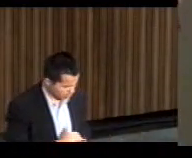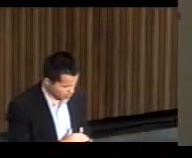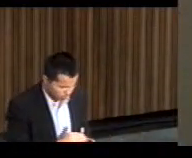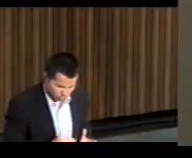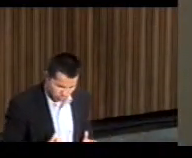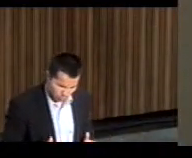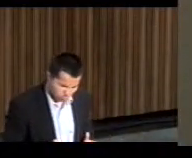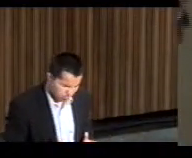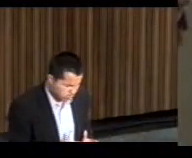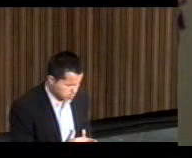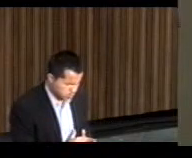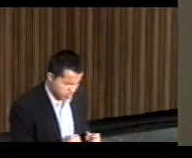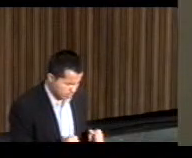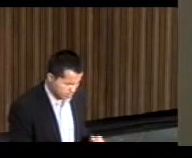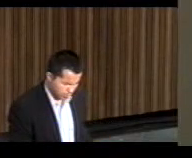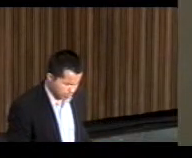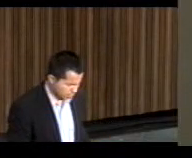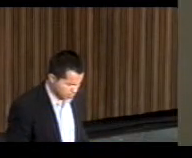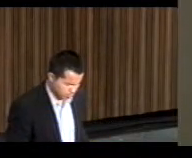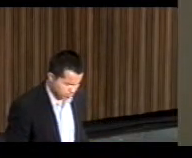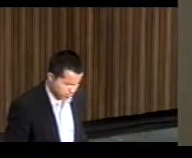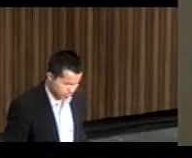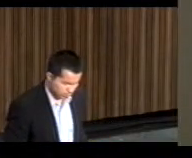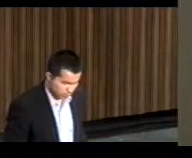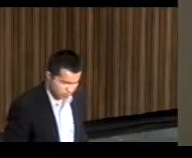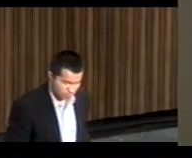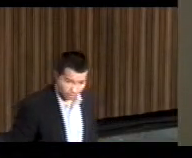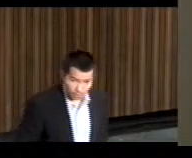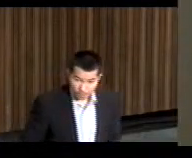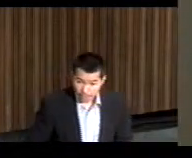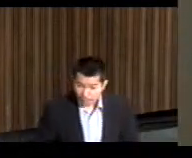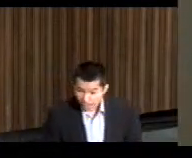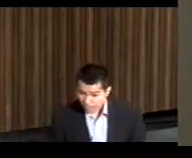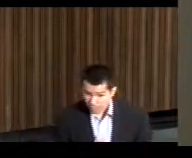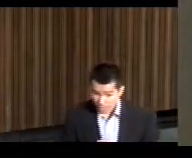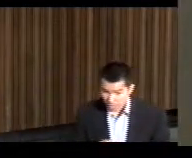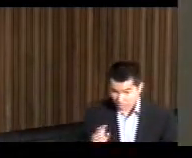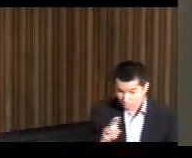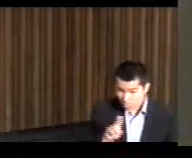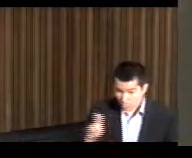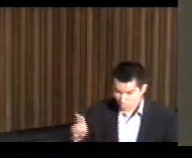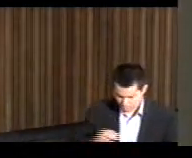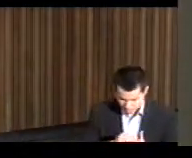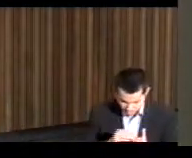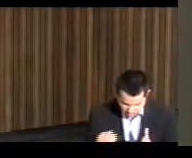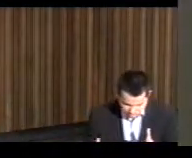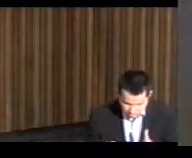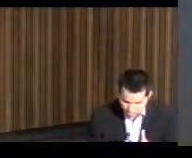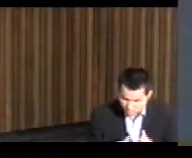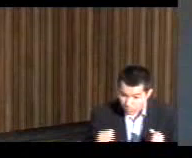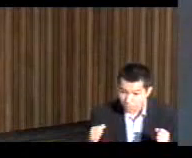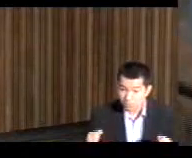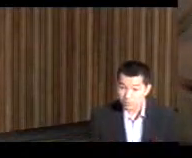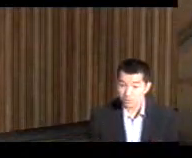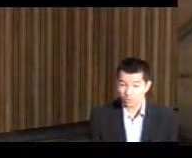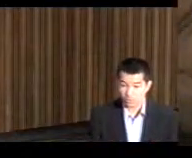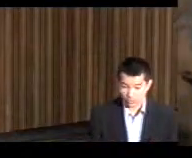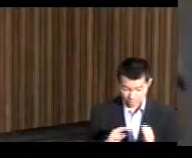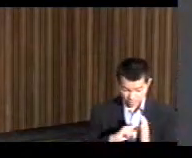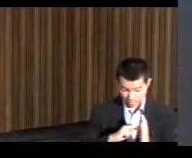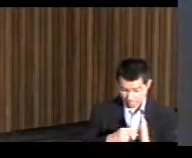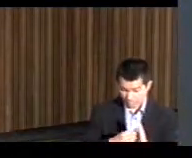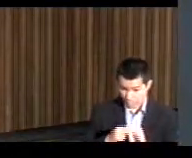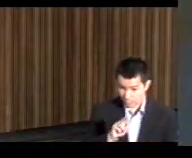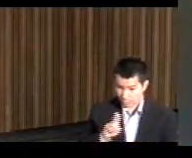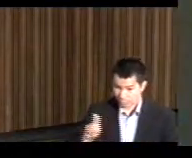E essa expressão Todo-Poderoso vai ser a chave para a gente entender tudo o que vai